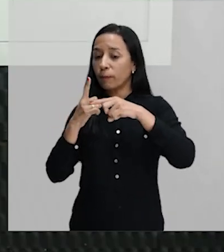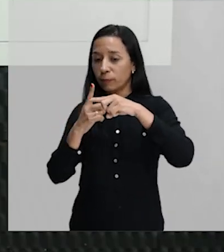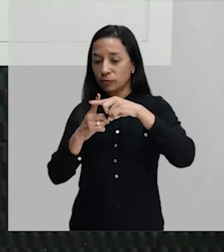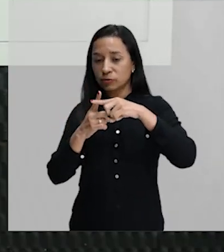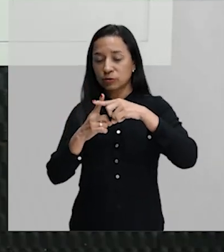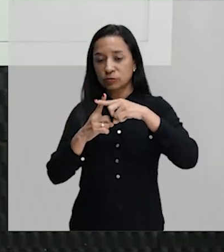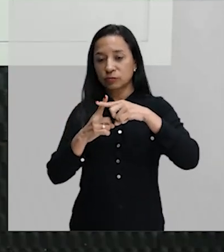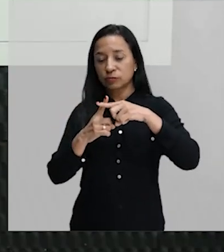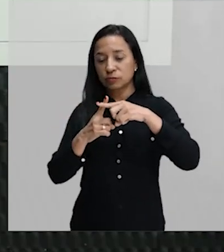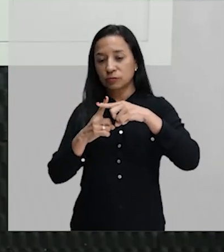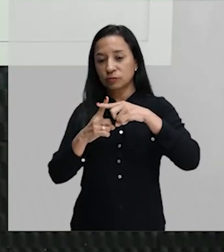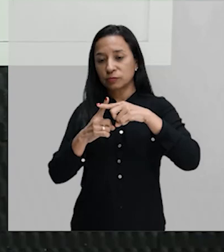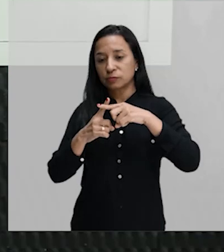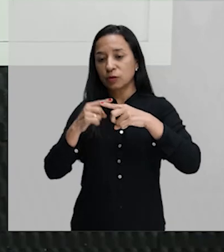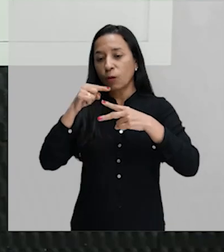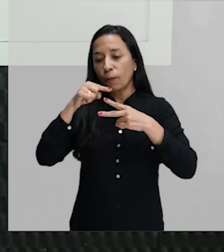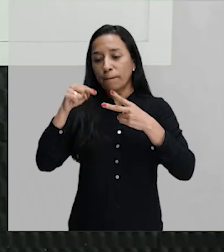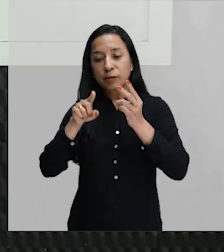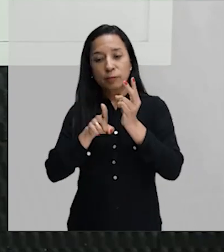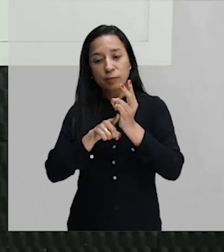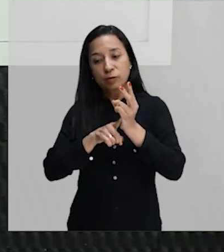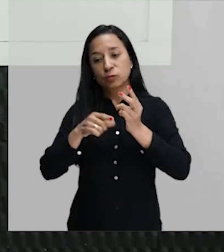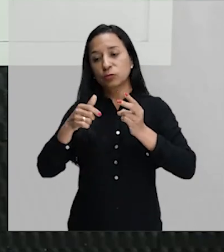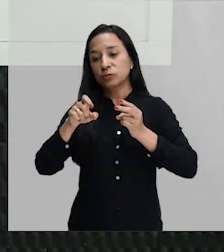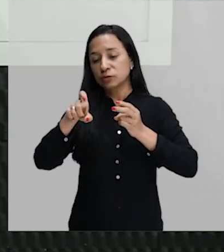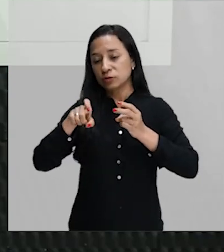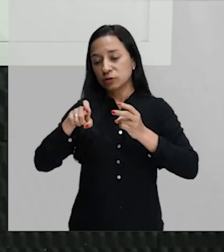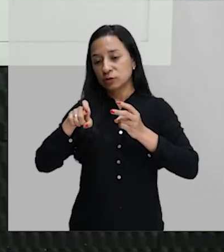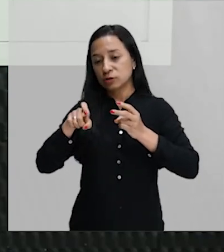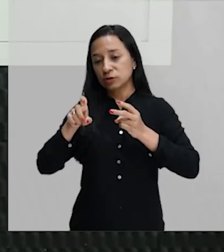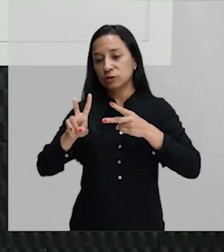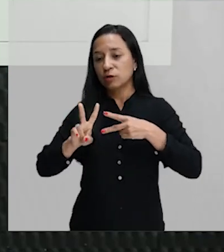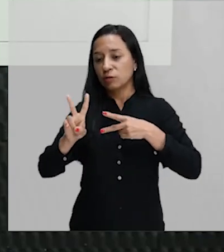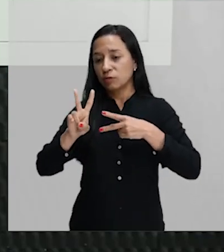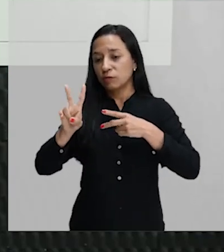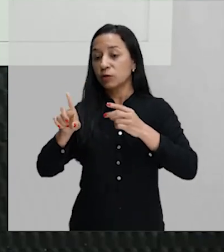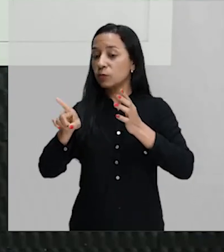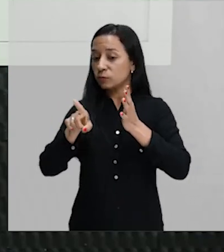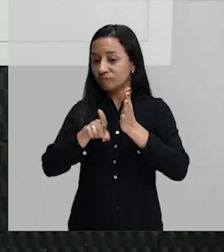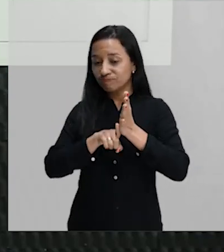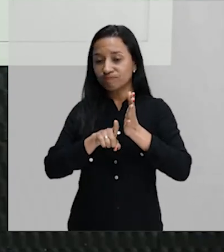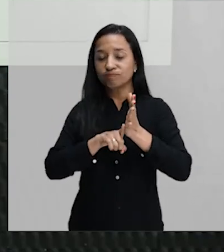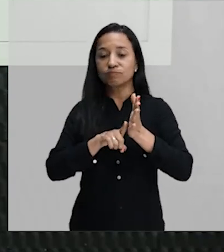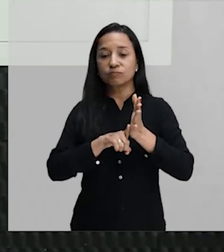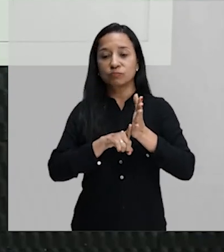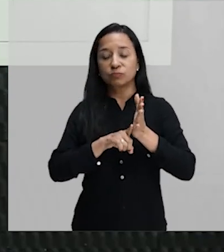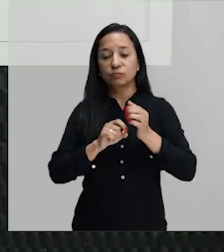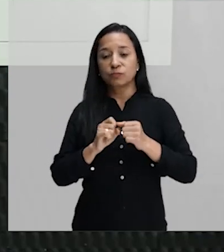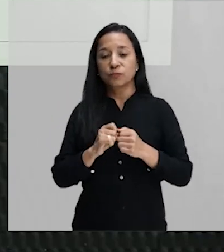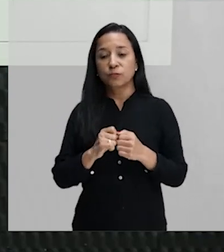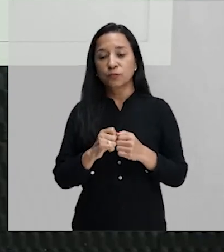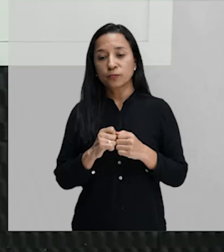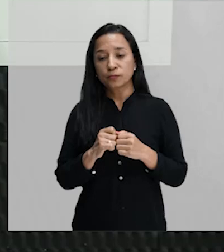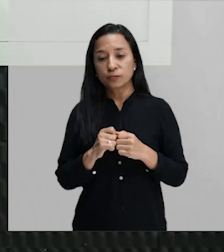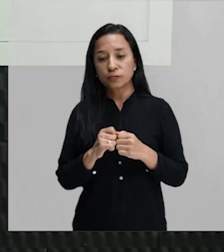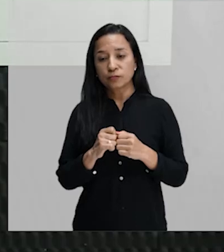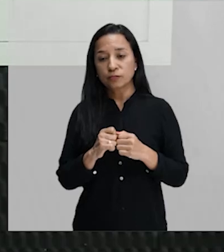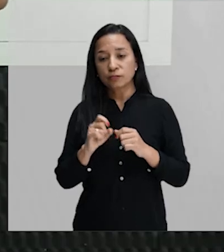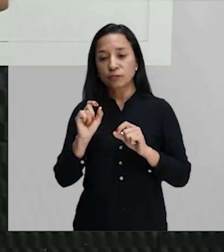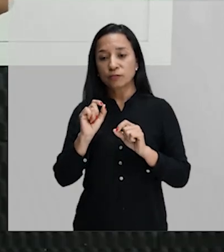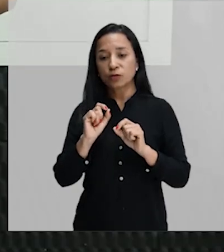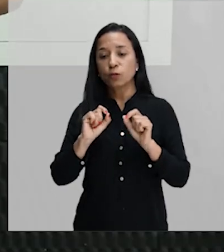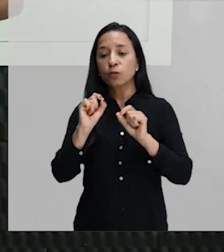Agora, o cosseno do π menos x é um valor negativo. Esse valor aqui é negativo. Então,